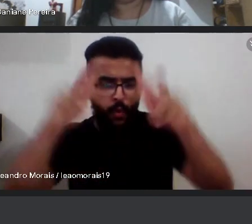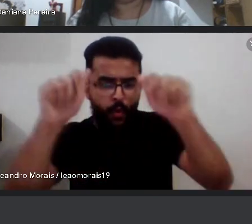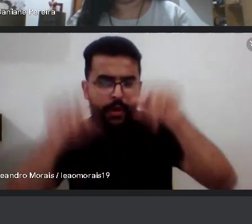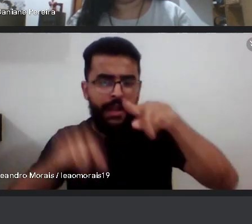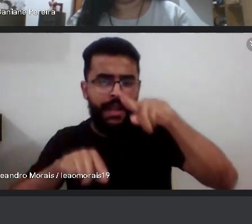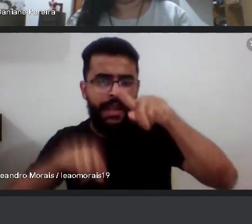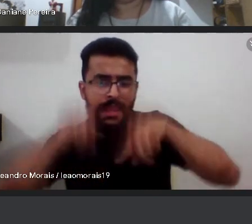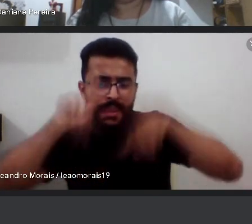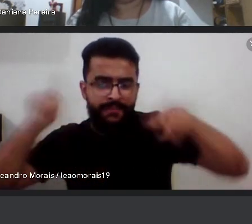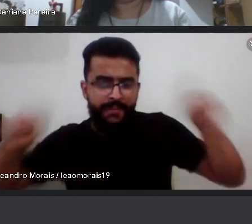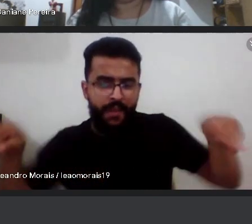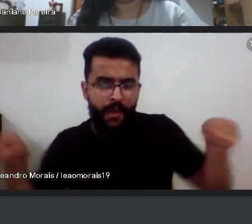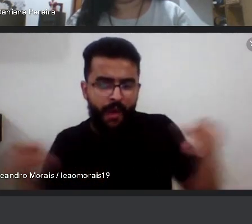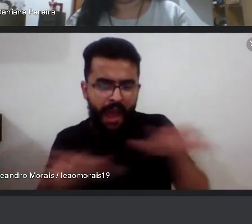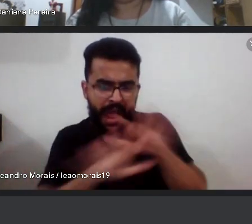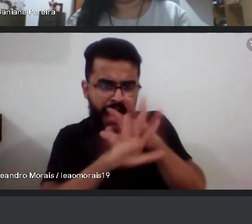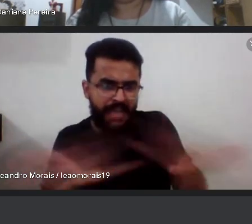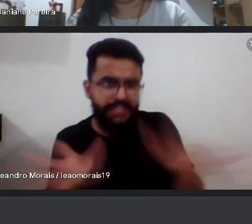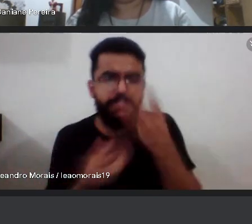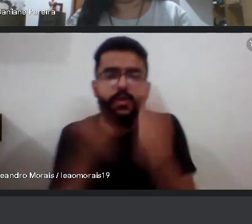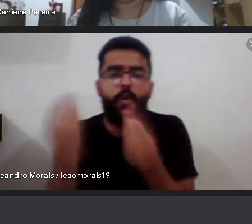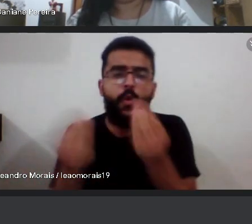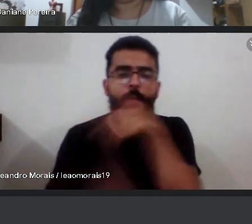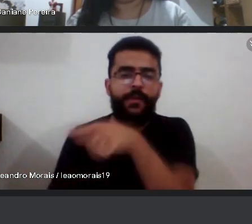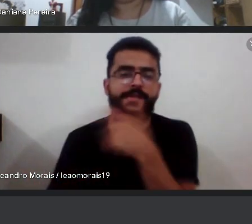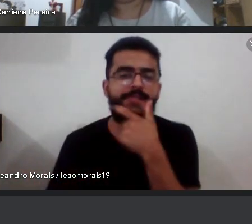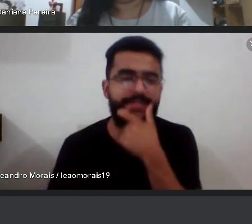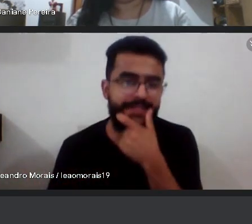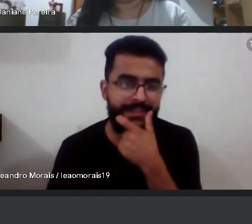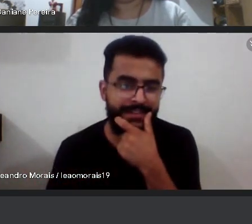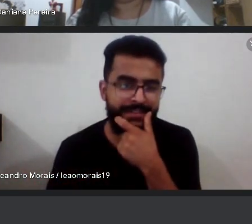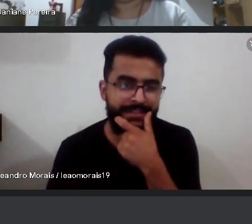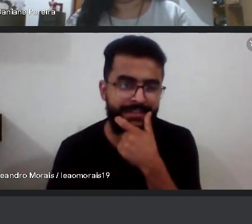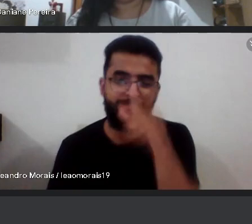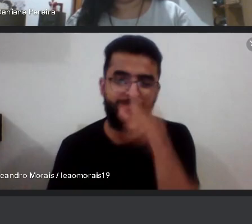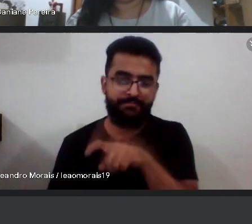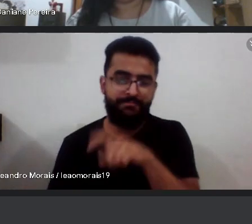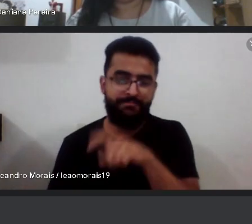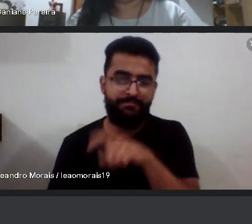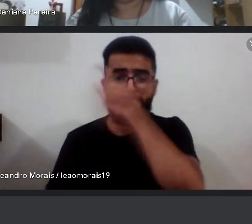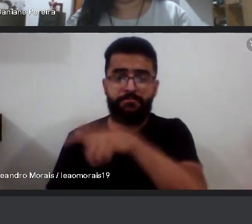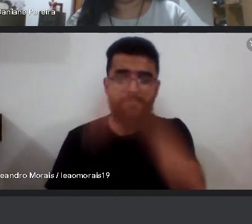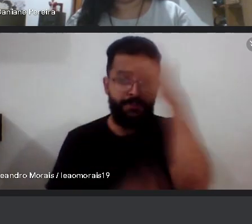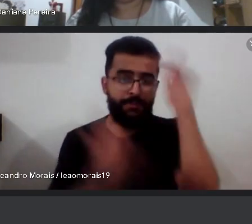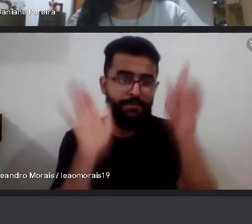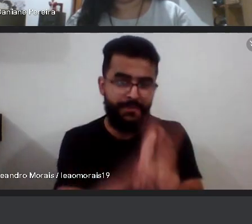sala de aula para todos os alunos? O que você acha?